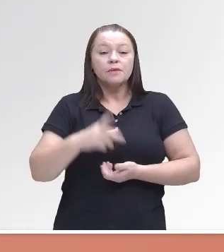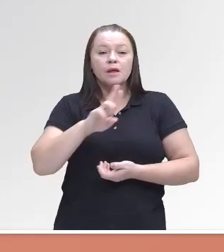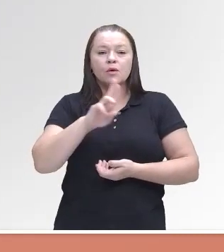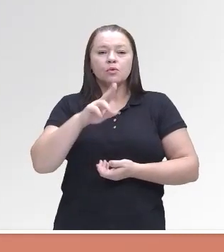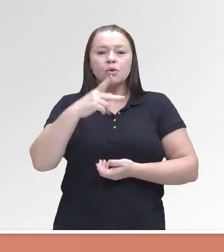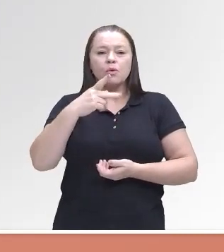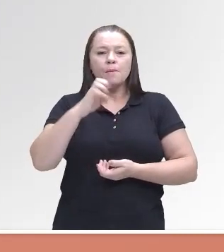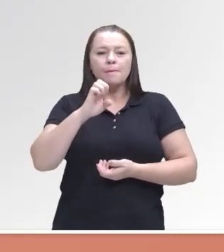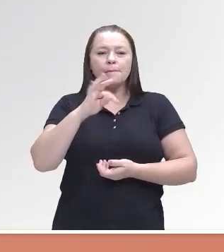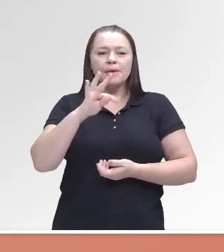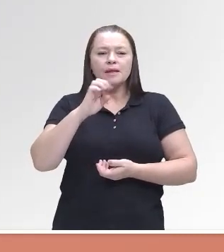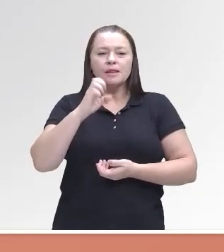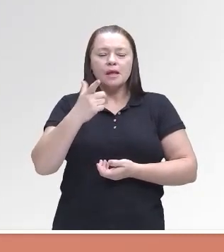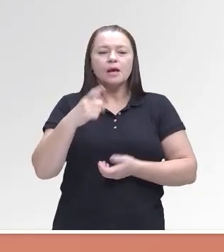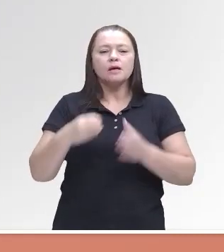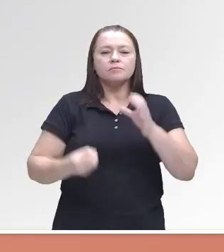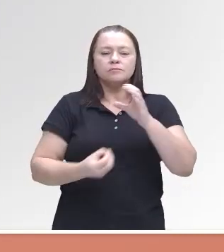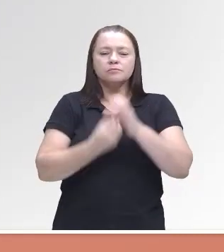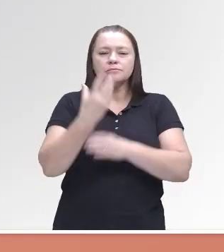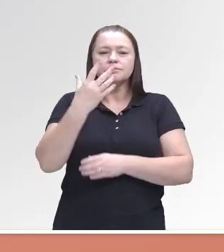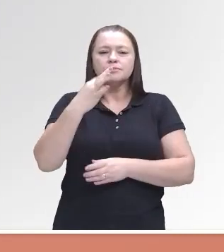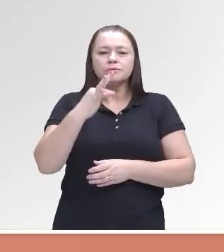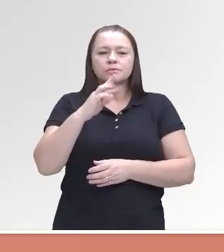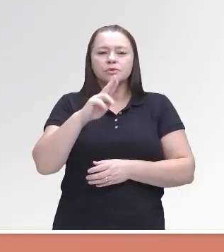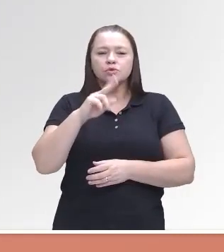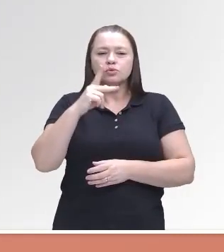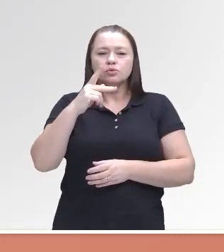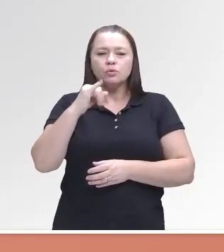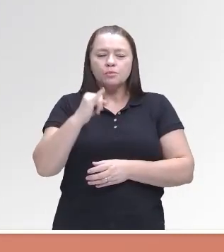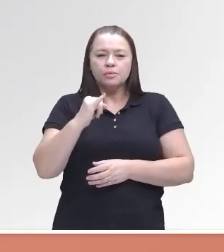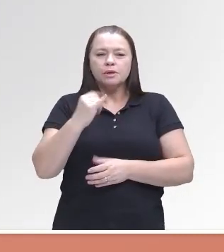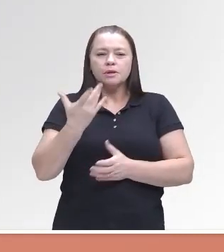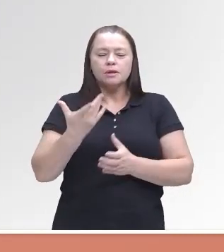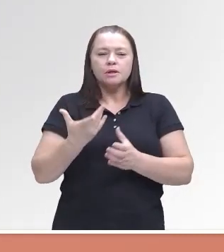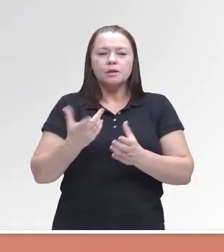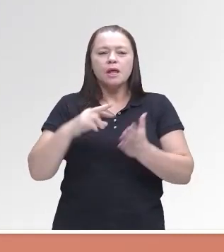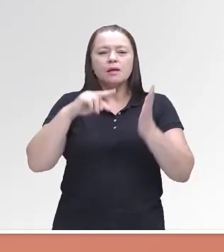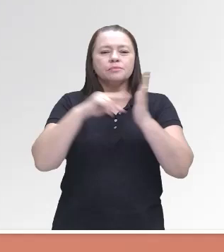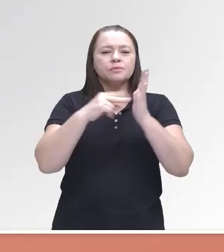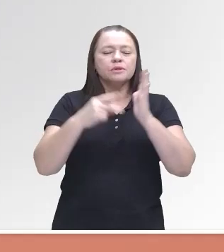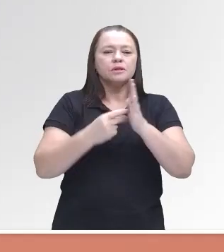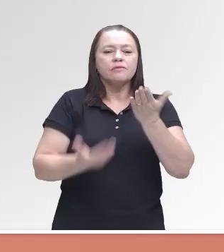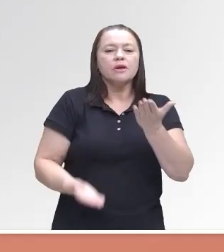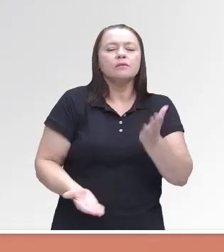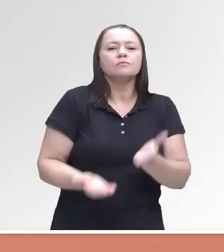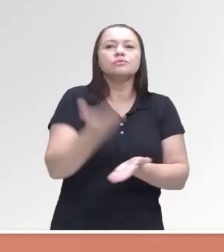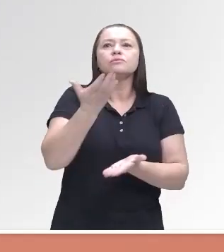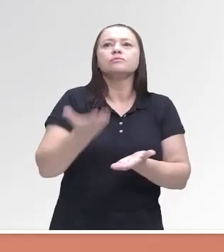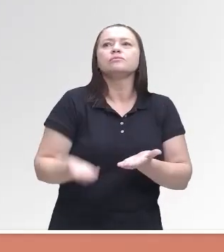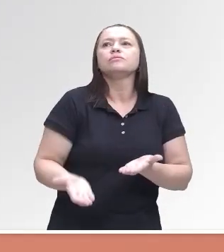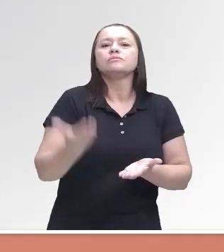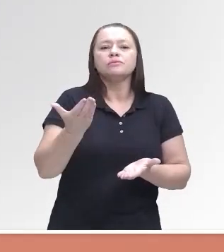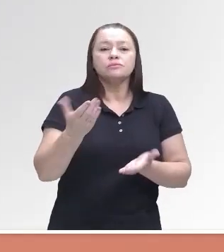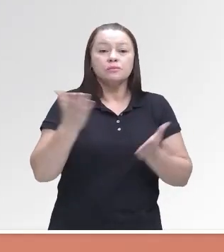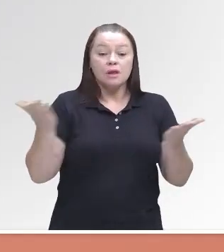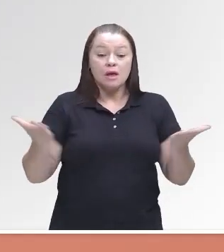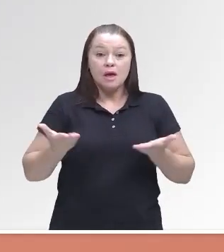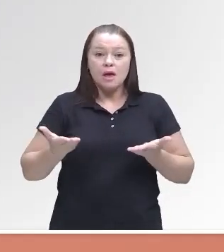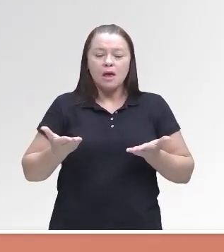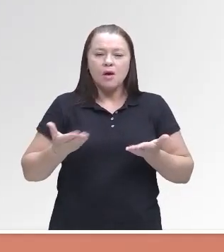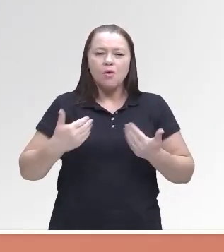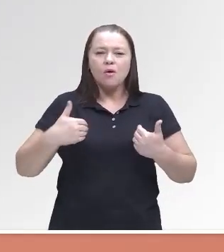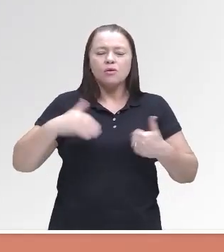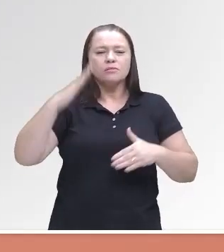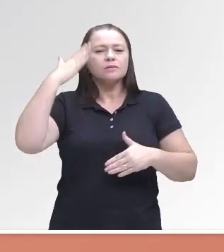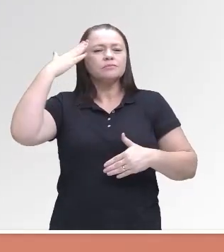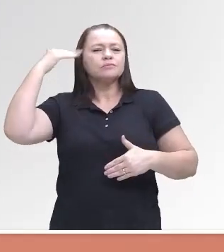peteca, de origem tupi, o que significa tapear, golpear com as mãos, é hoje a mais popular entre